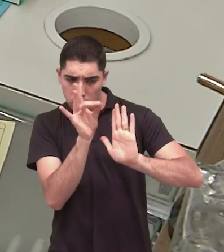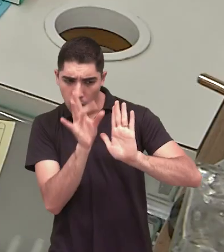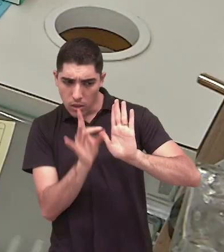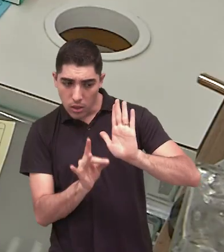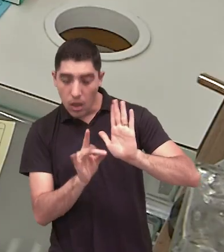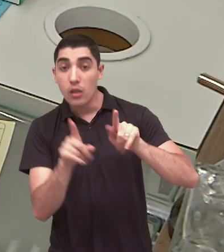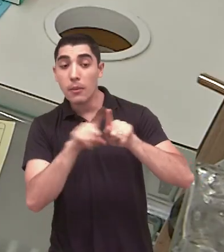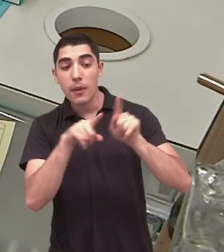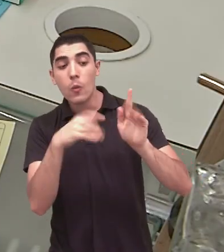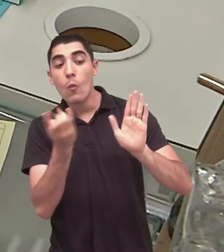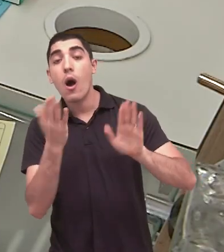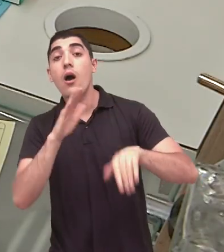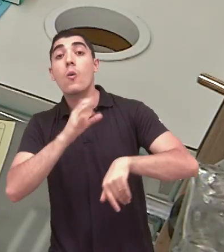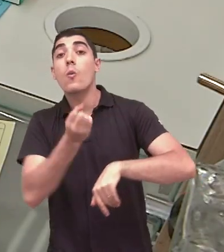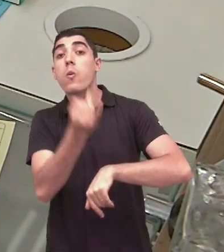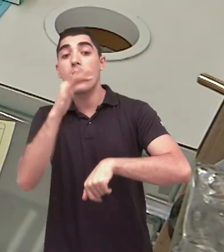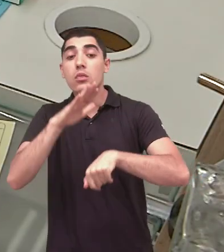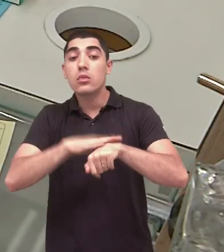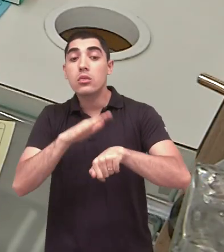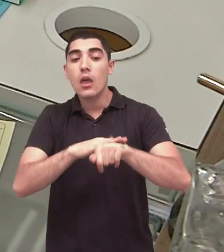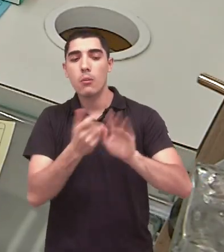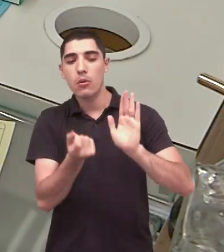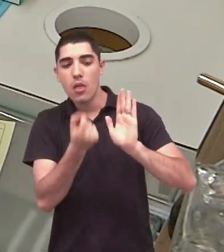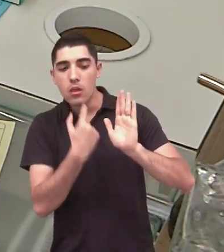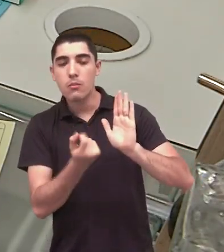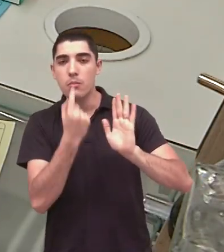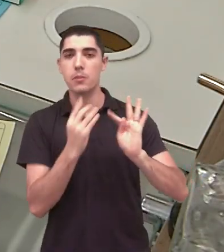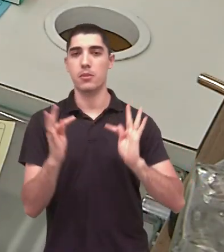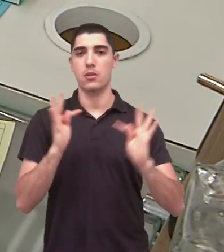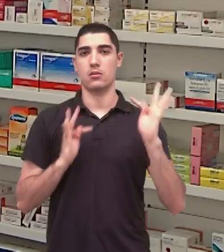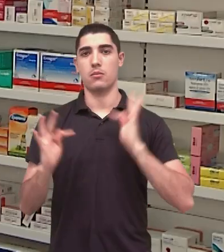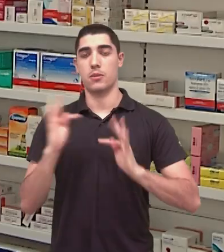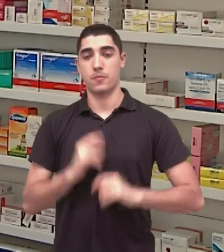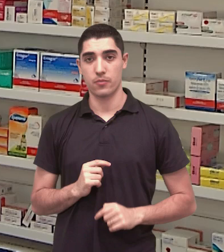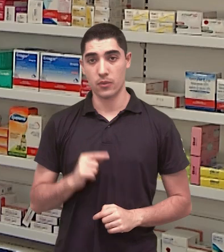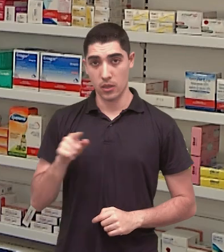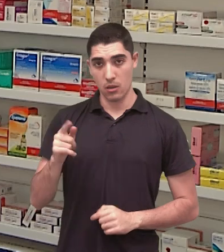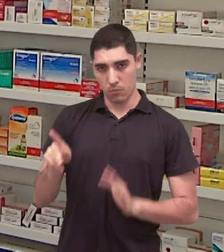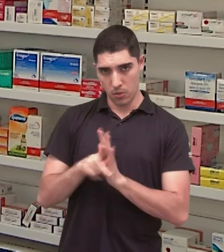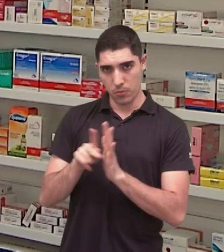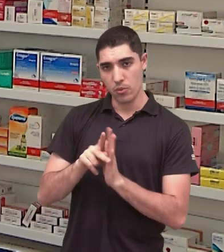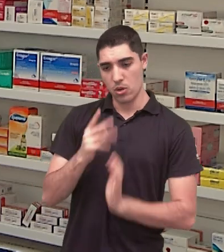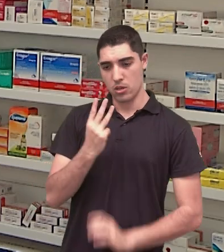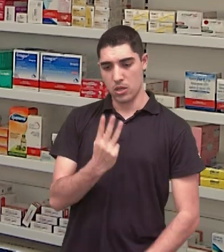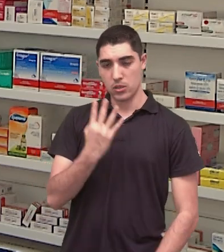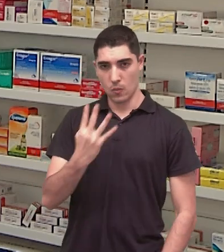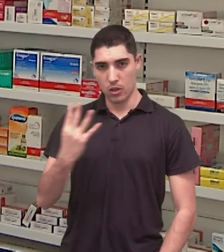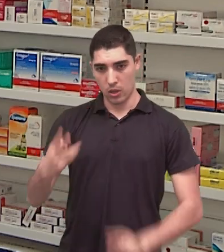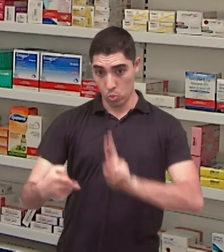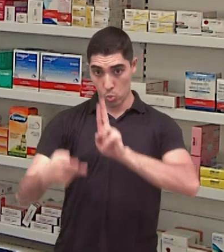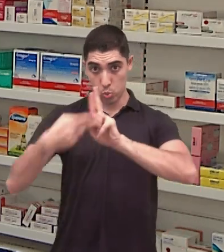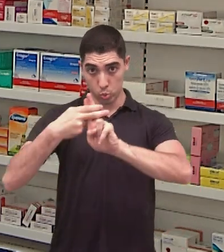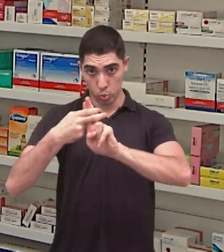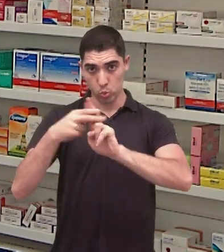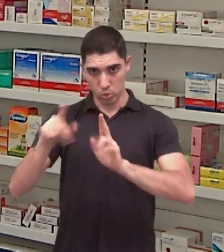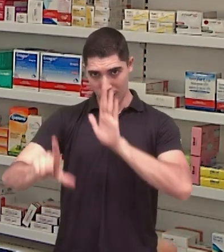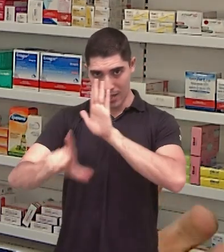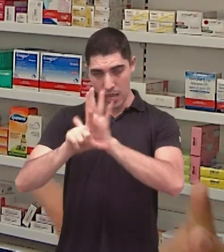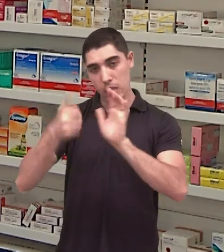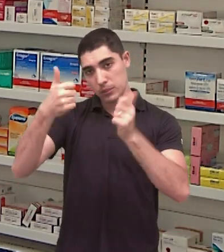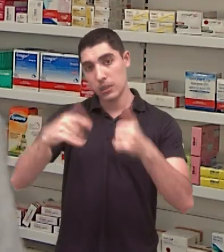precisa, inclusive com o tempo exato que deve durar o tratamento. Dentro da portaria 344/1998,